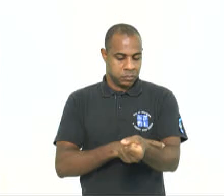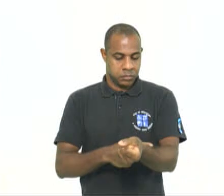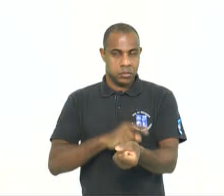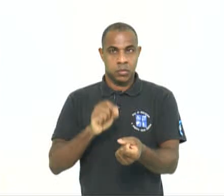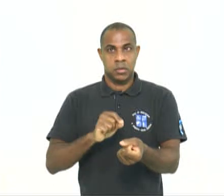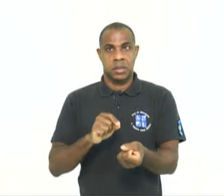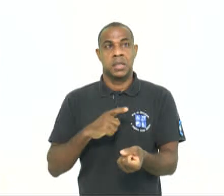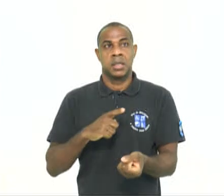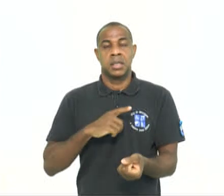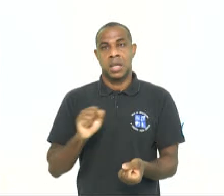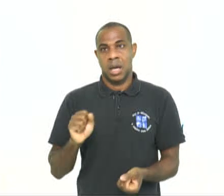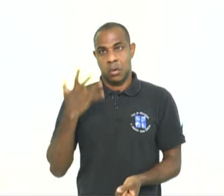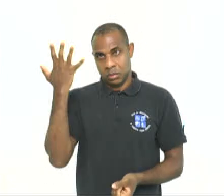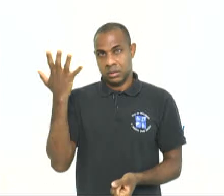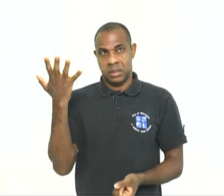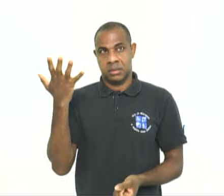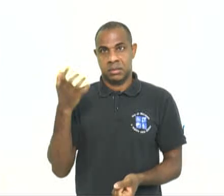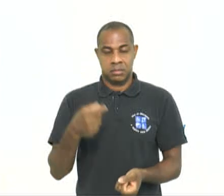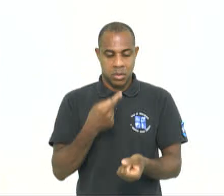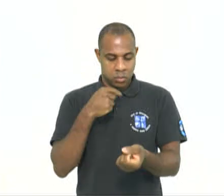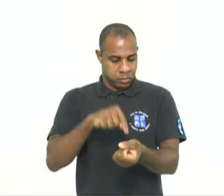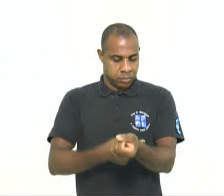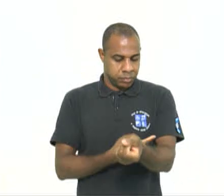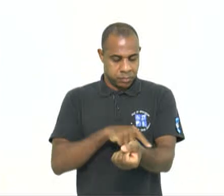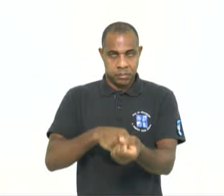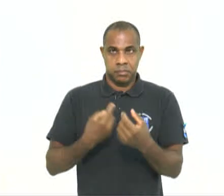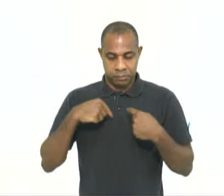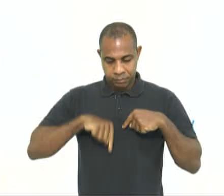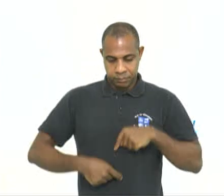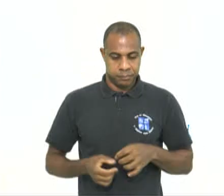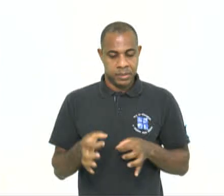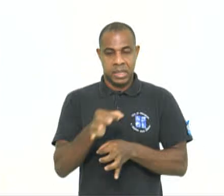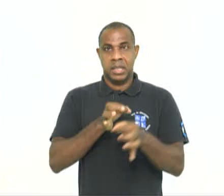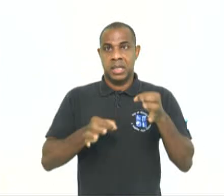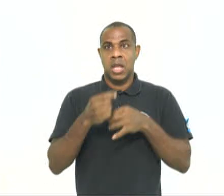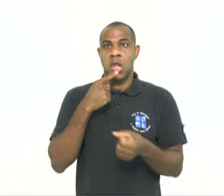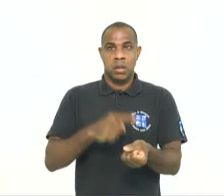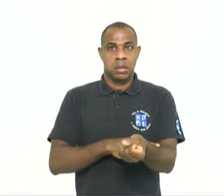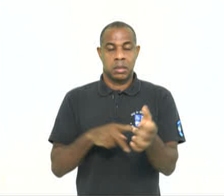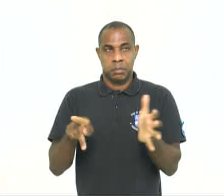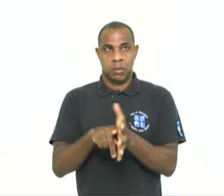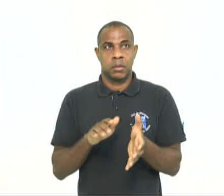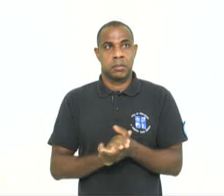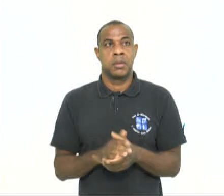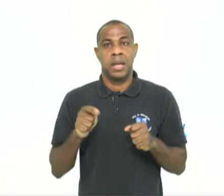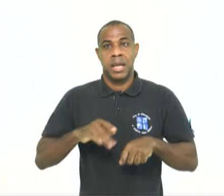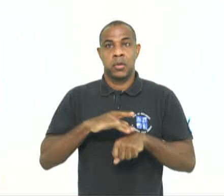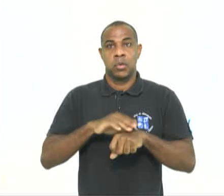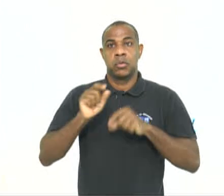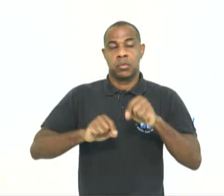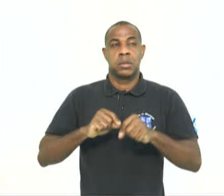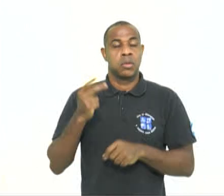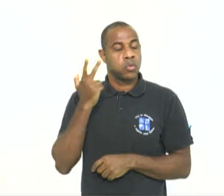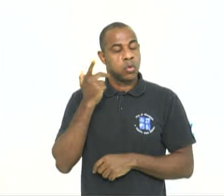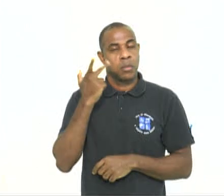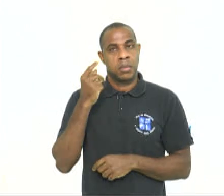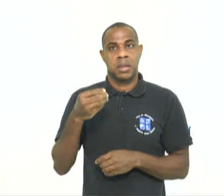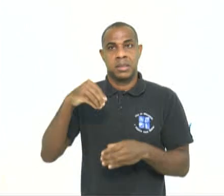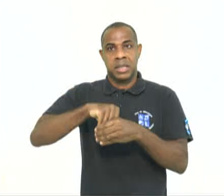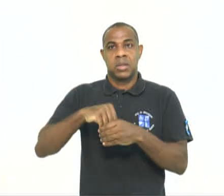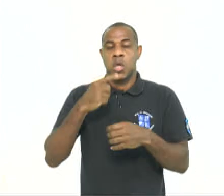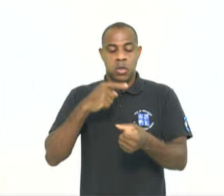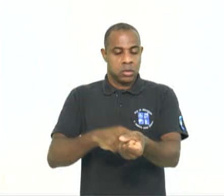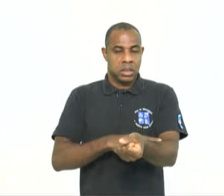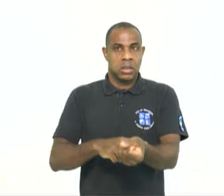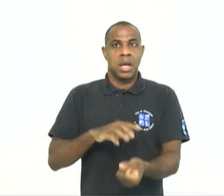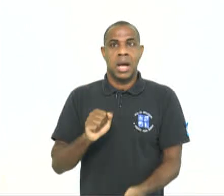que eventualmente afetam as células sanguíneas, hemácias, leucócitos ou plaquetas, beleza? São doenças mais comuns do sangue, as